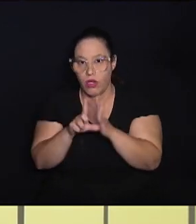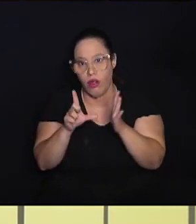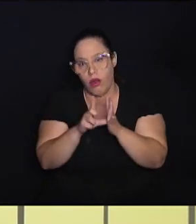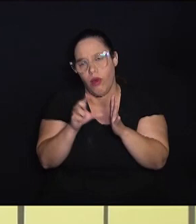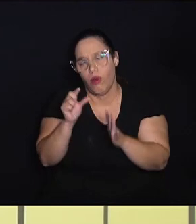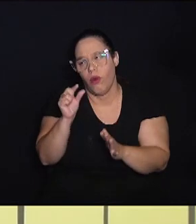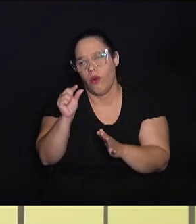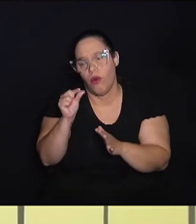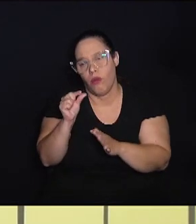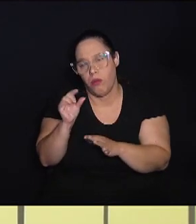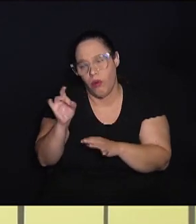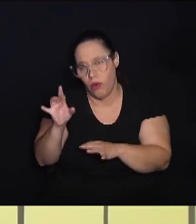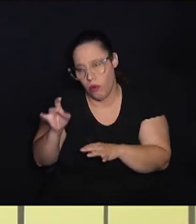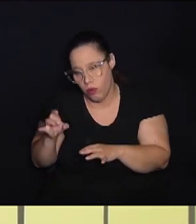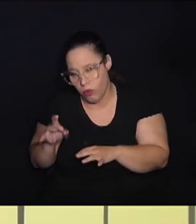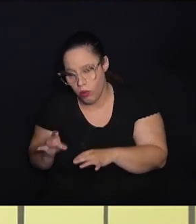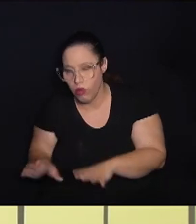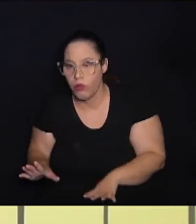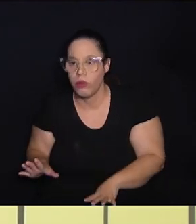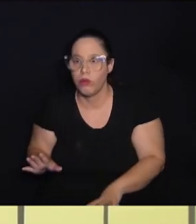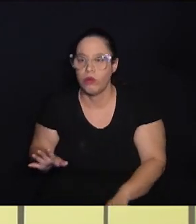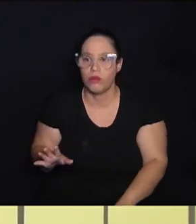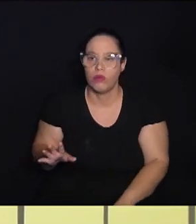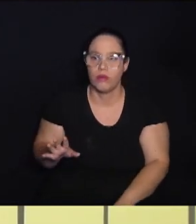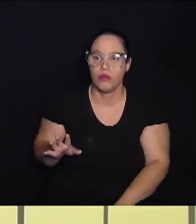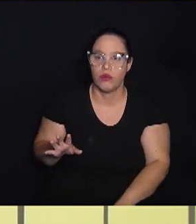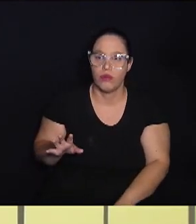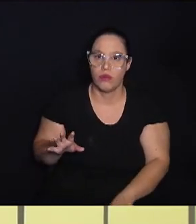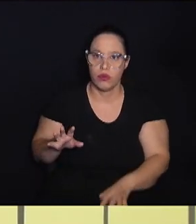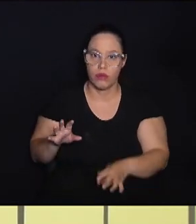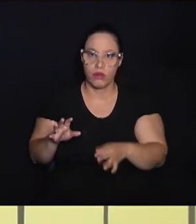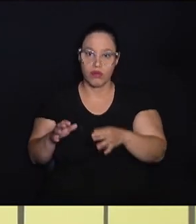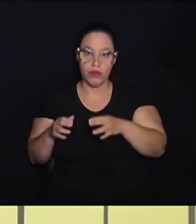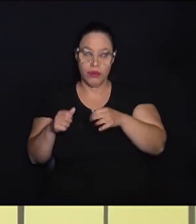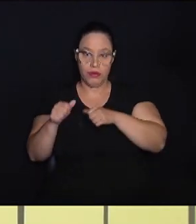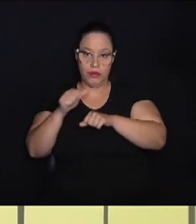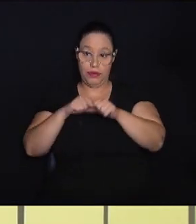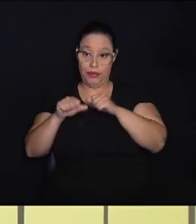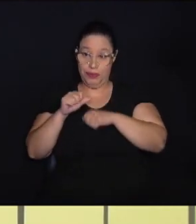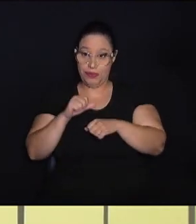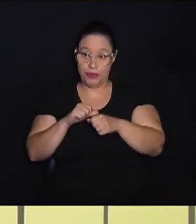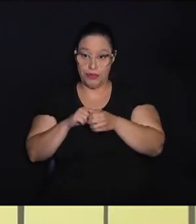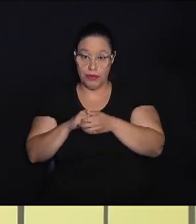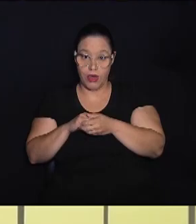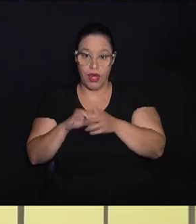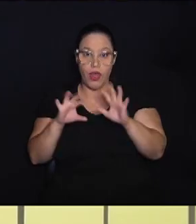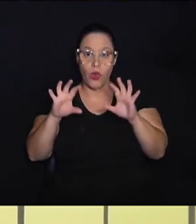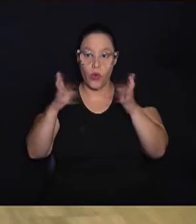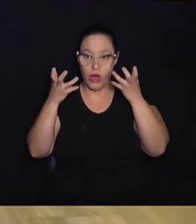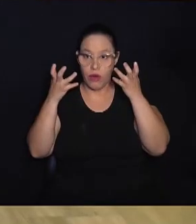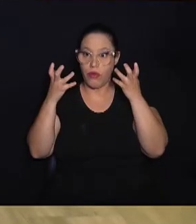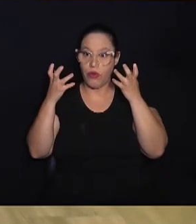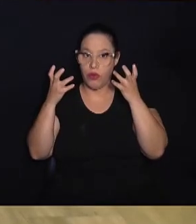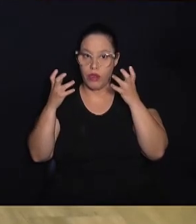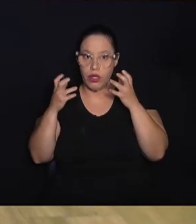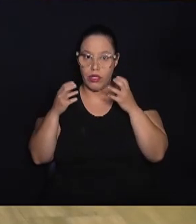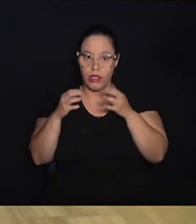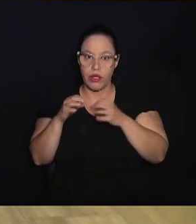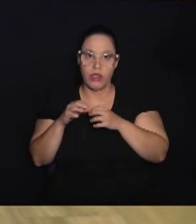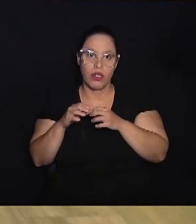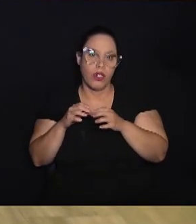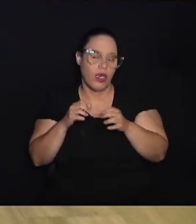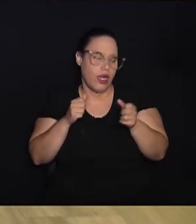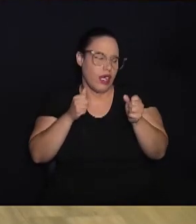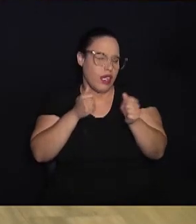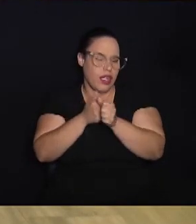quadrinho especializadas cada vez menos né e a gente espera que é a consiga reverter isso E fora que os eventos também é a galera que curte se encontra